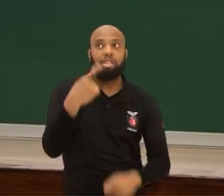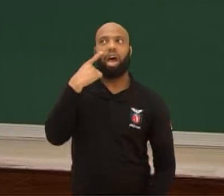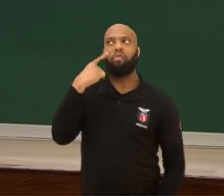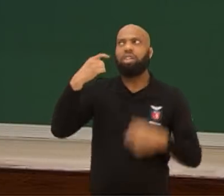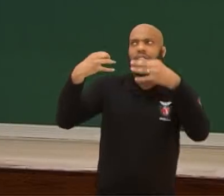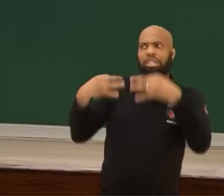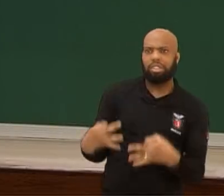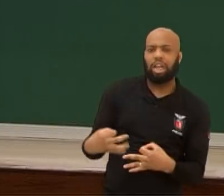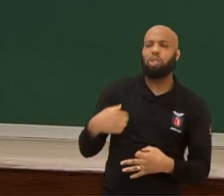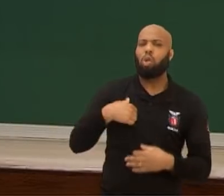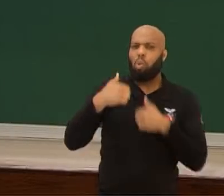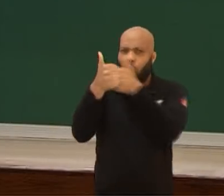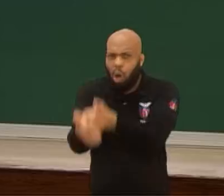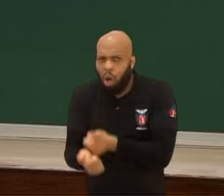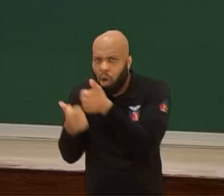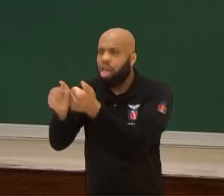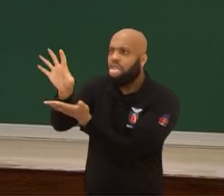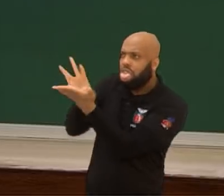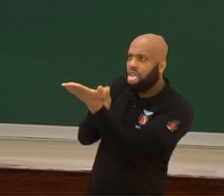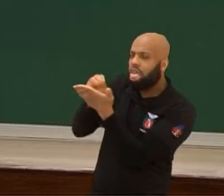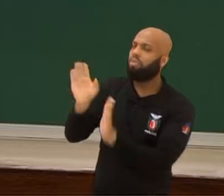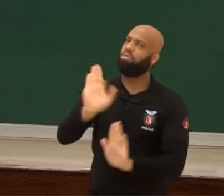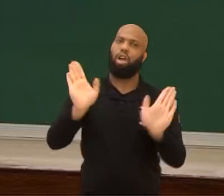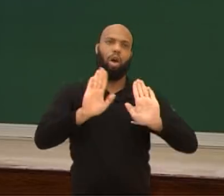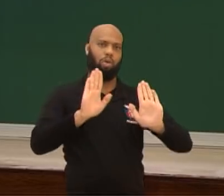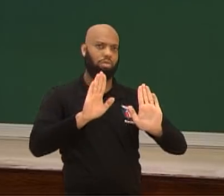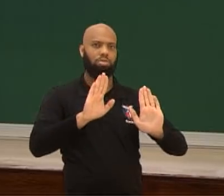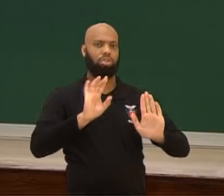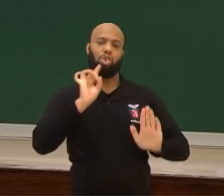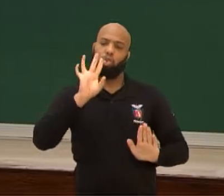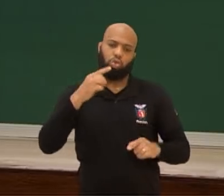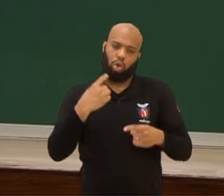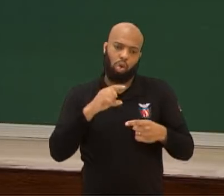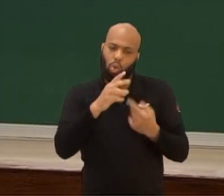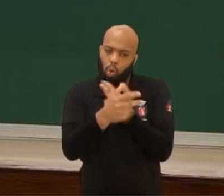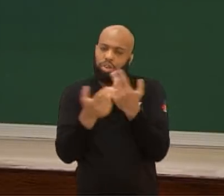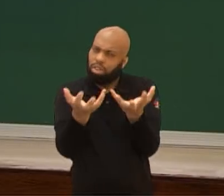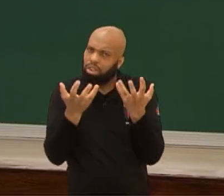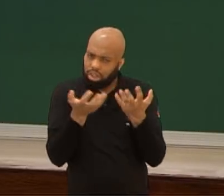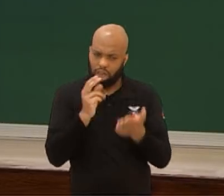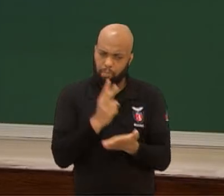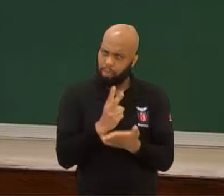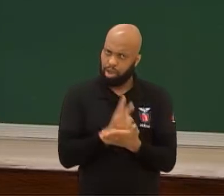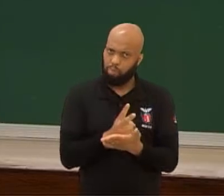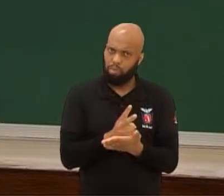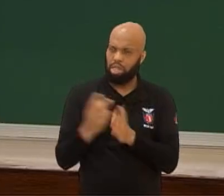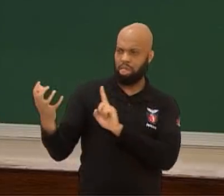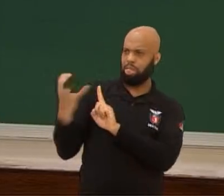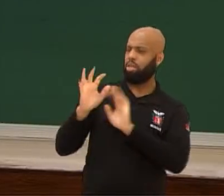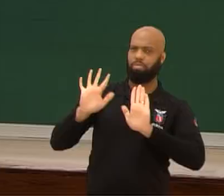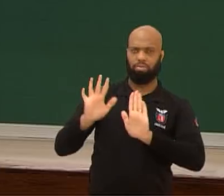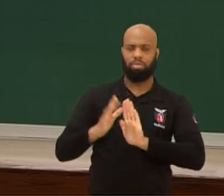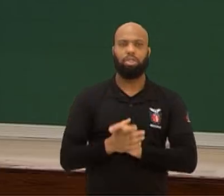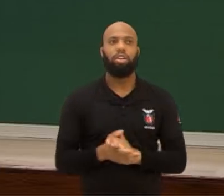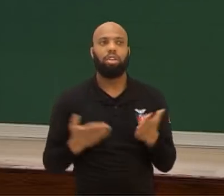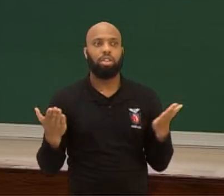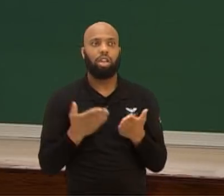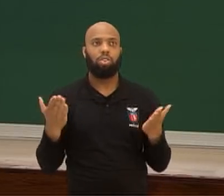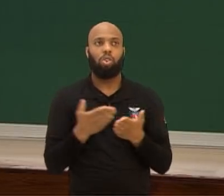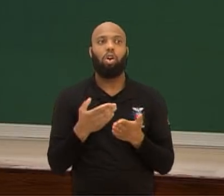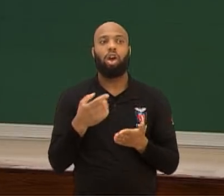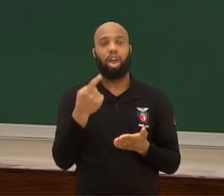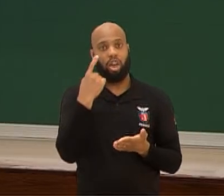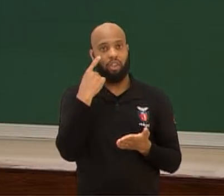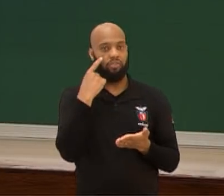discernir que a gente não precisa assumir o que é proposto sempre nas imagens oferecidas. Vamos reelaborar